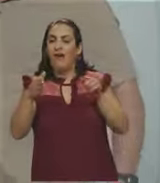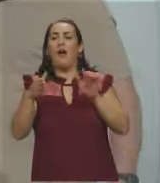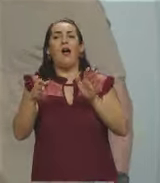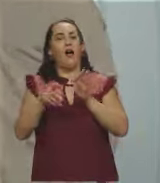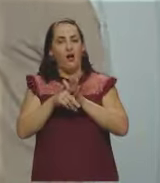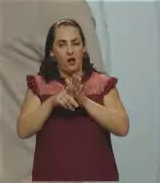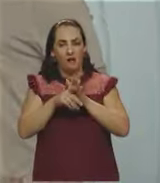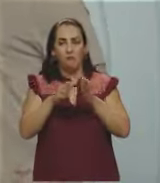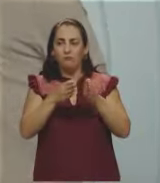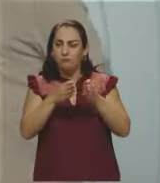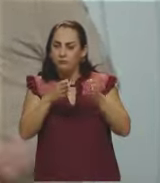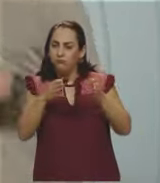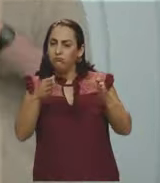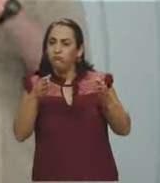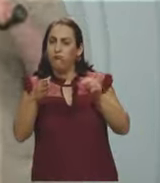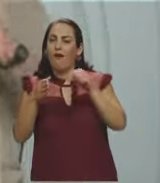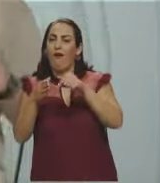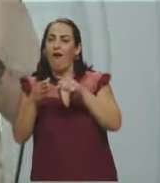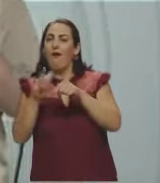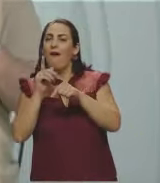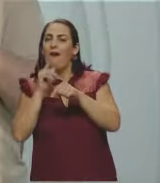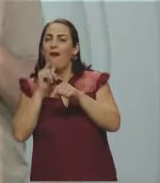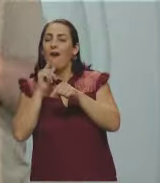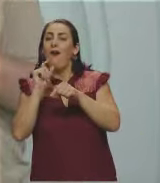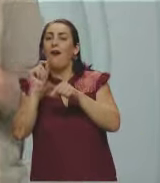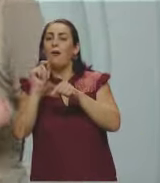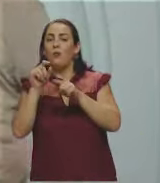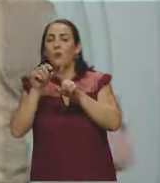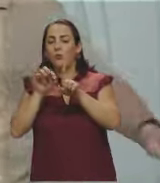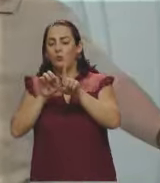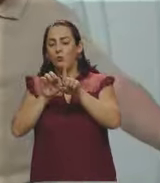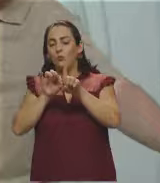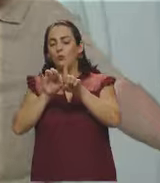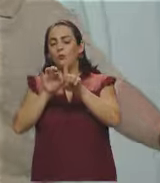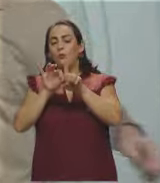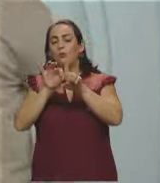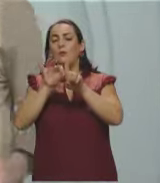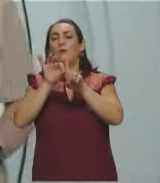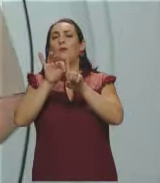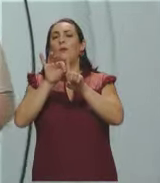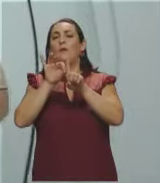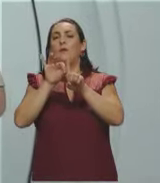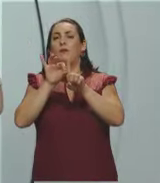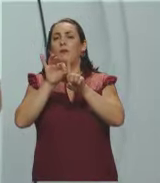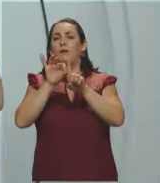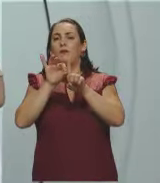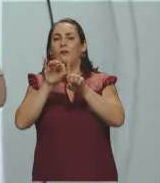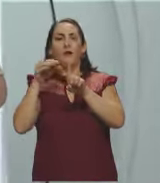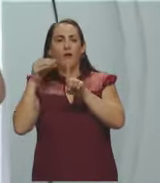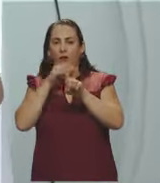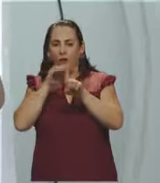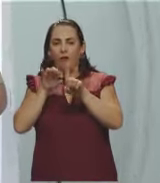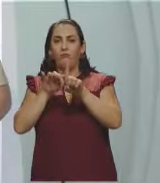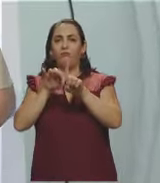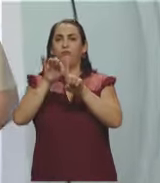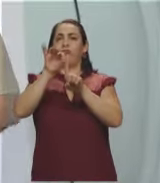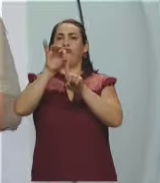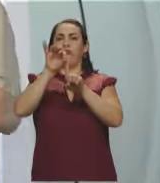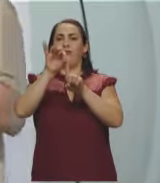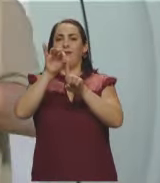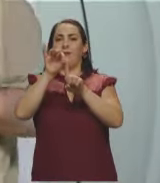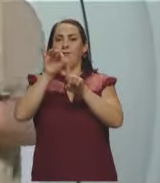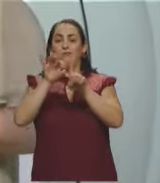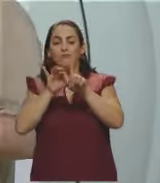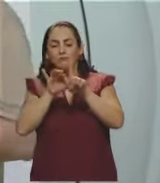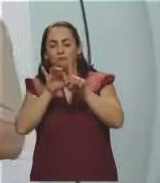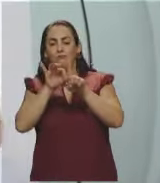a potência e a água vai ficar mais morna, não vai ficar tão aquecida como se fosse na posição inverno, tá? É só